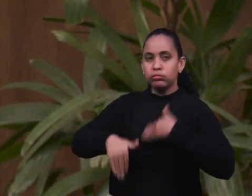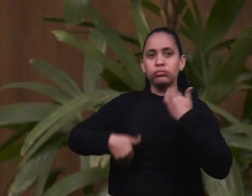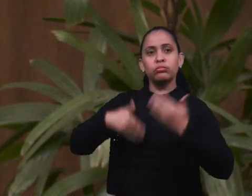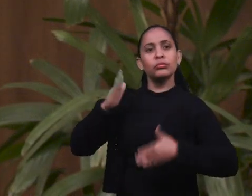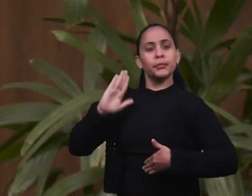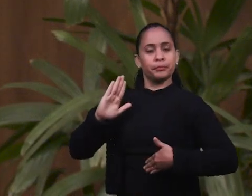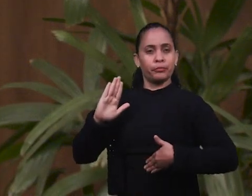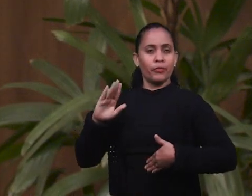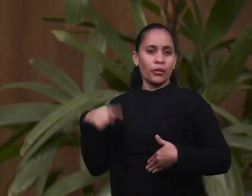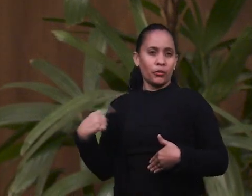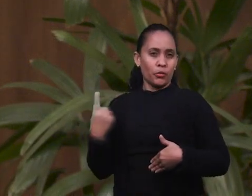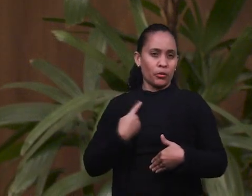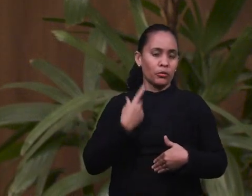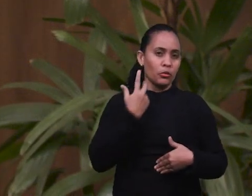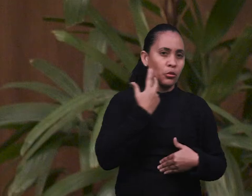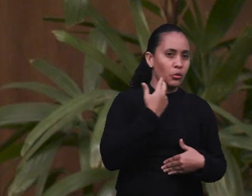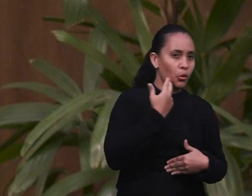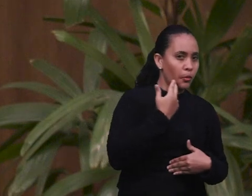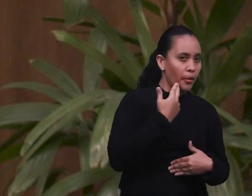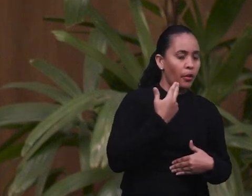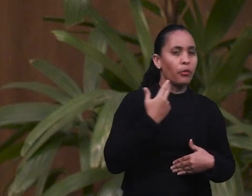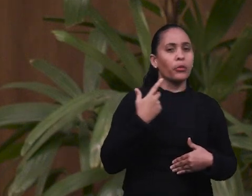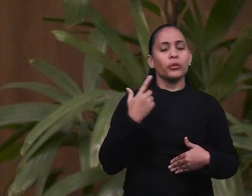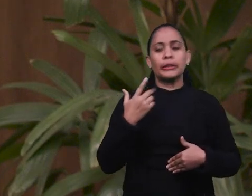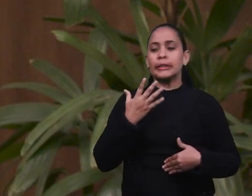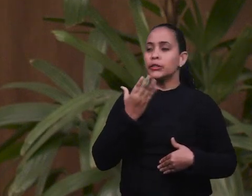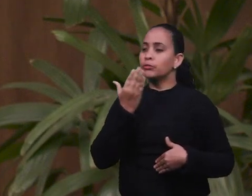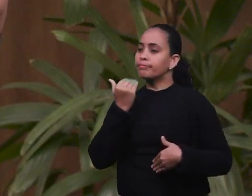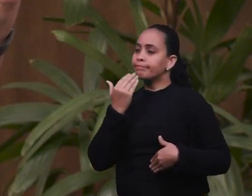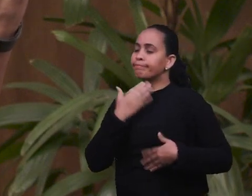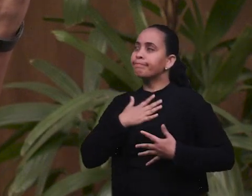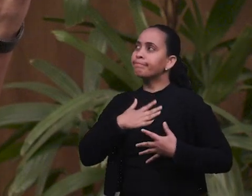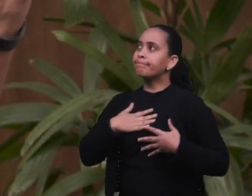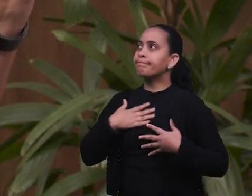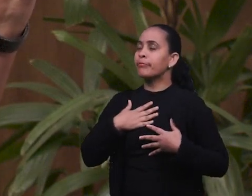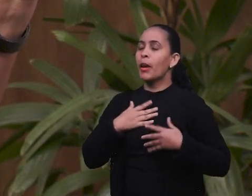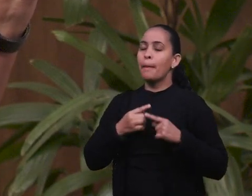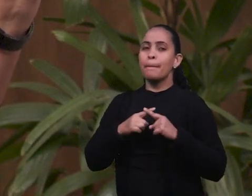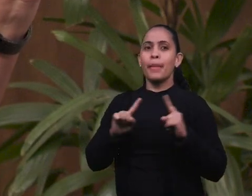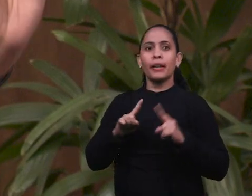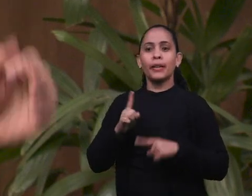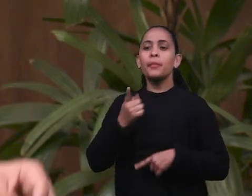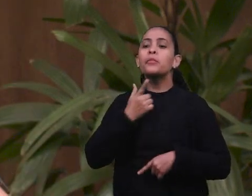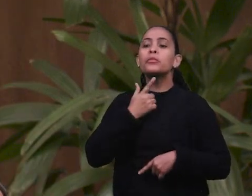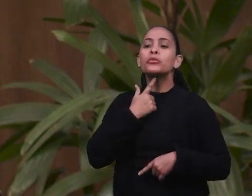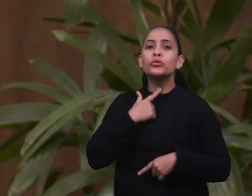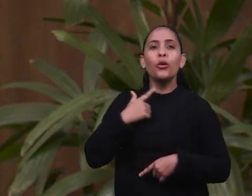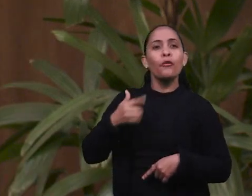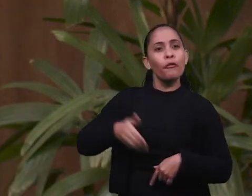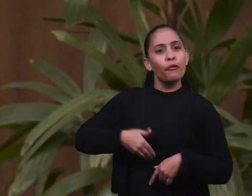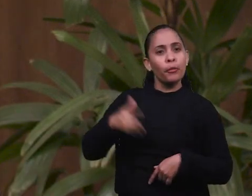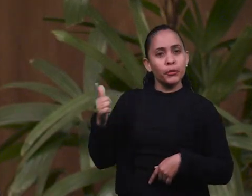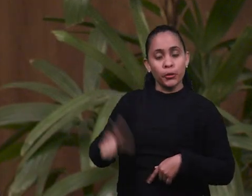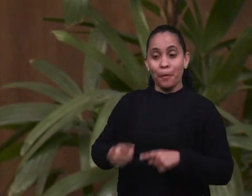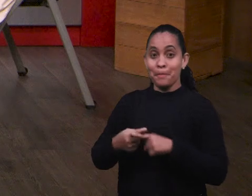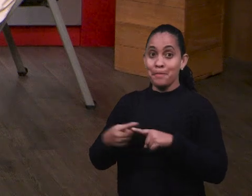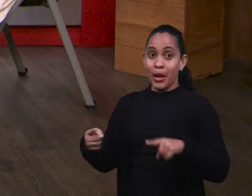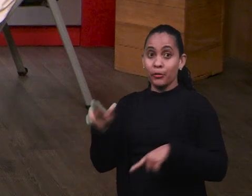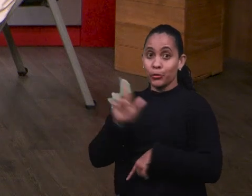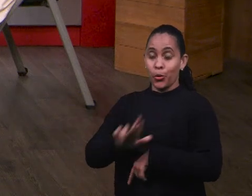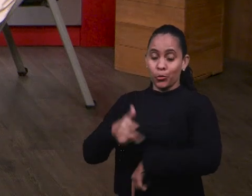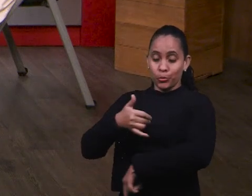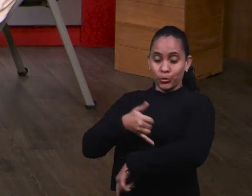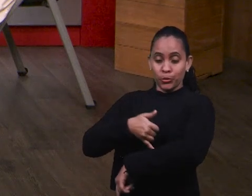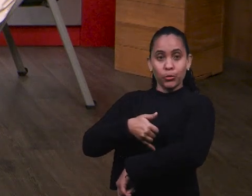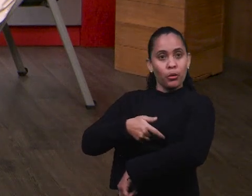E a canetinha, como ela é um hormônio sintético, ela mantém, né, essa substância um pouquinho mais duradoura no corpo. E depois que a